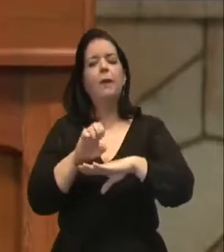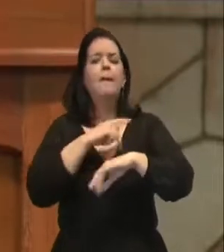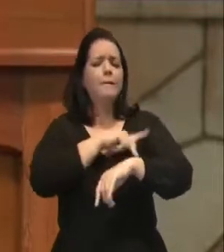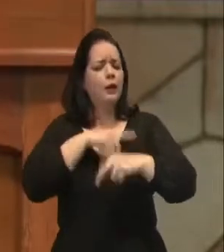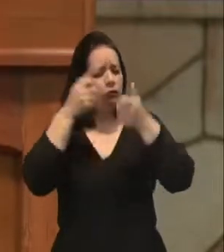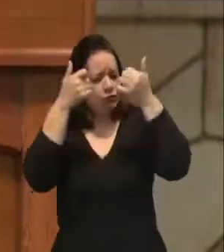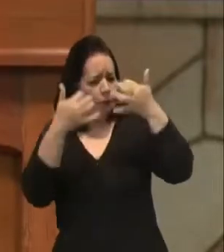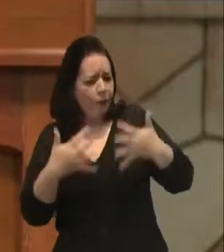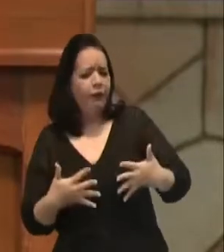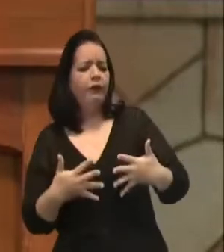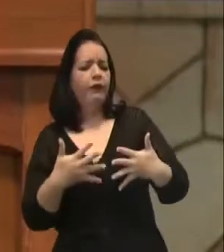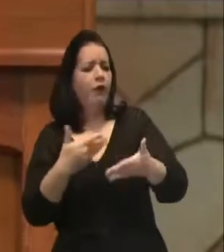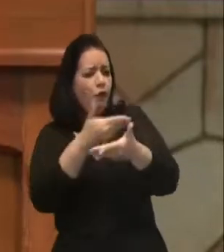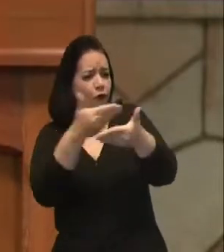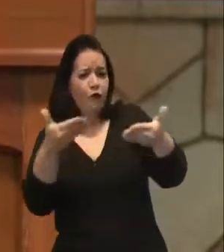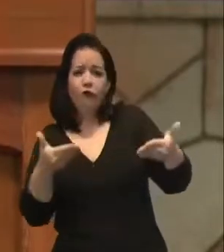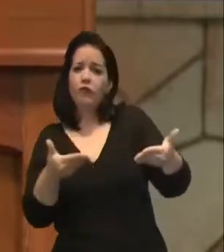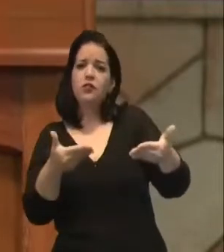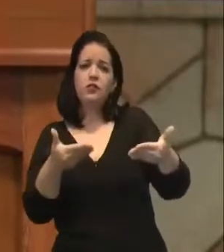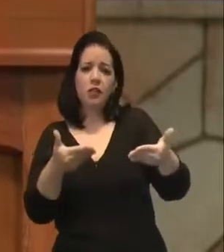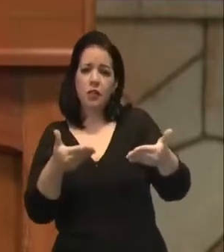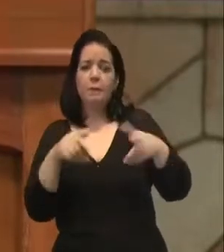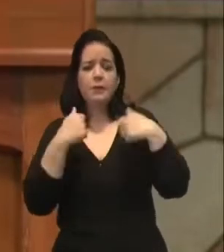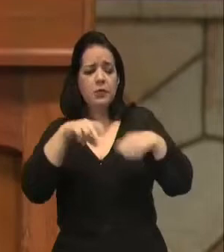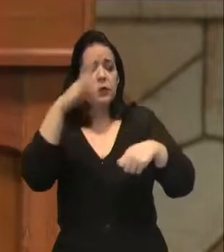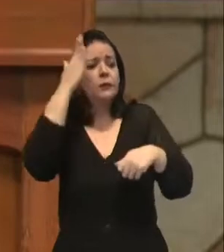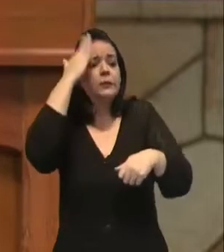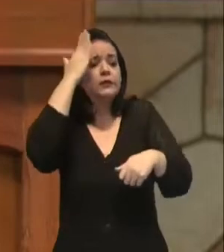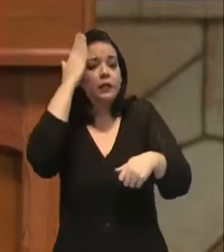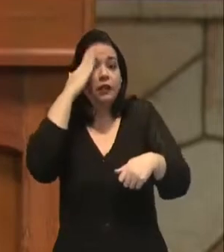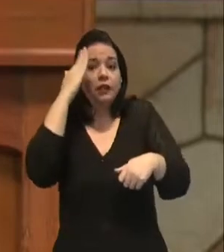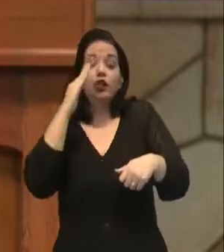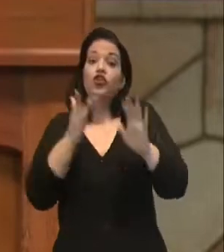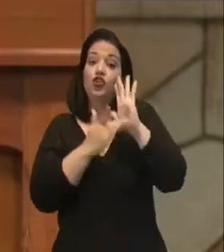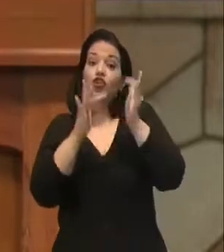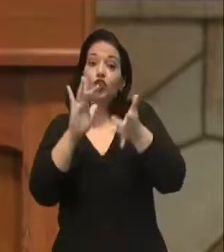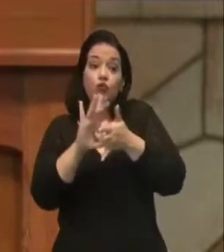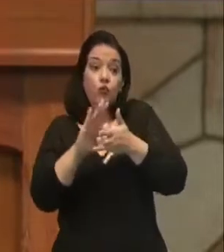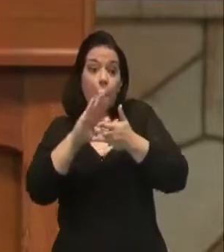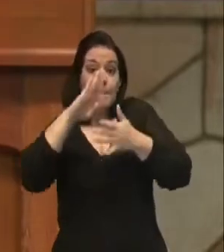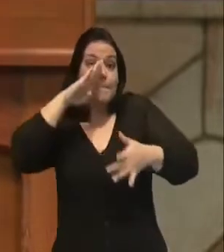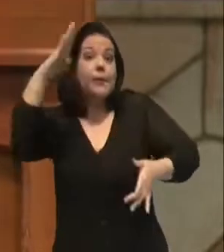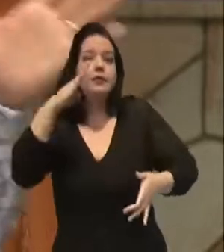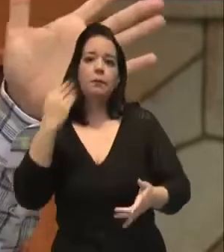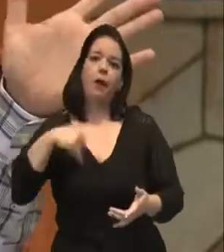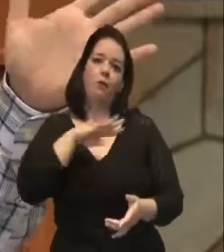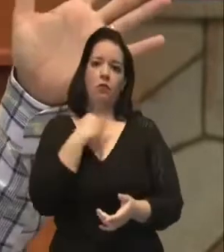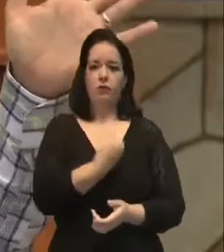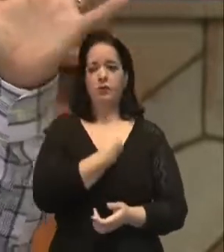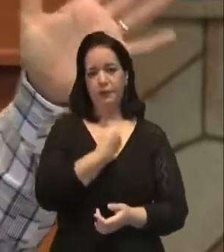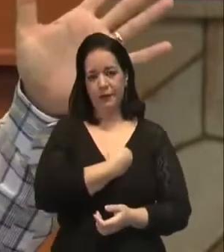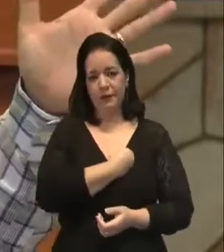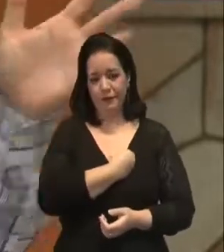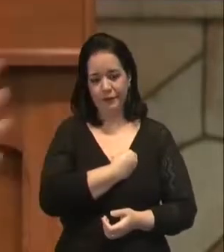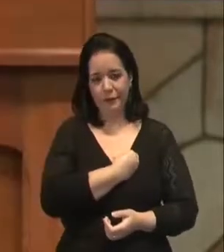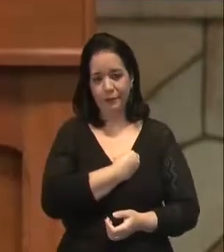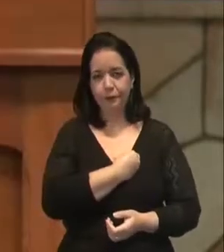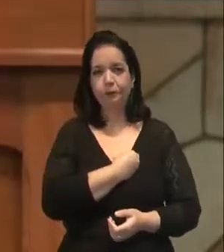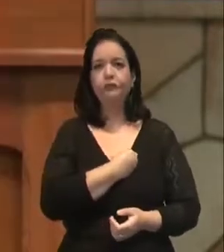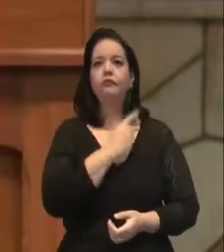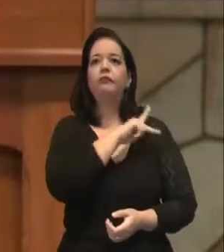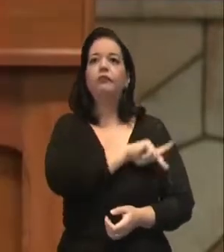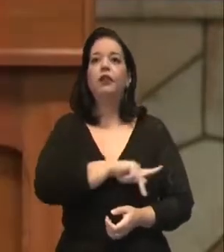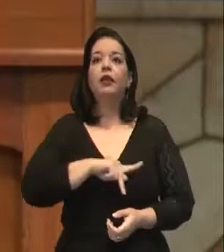dos versículos 3 até o versículo 14, Paulo reflete no passado do crente,